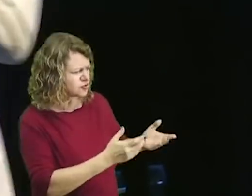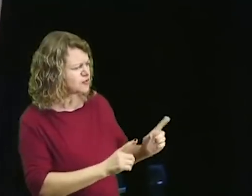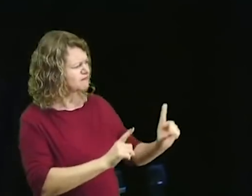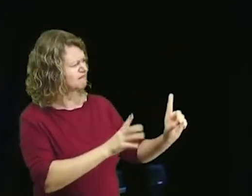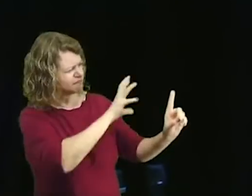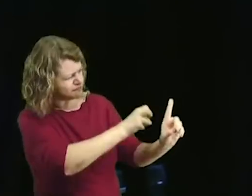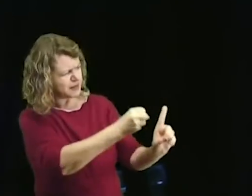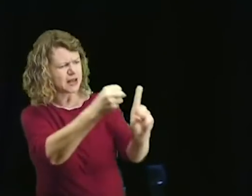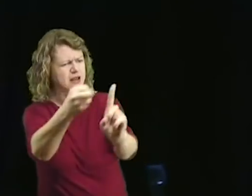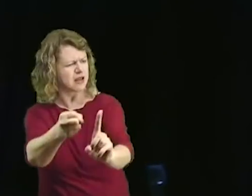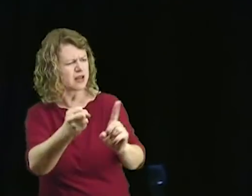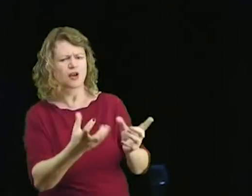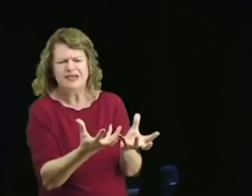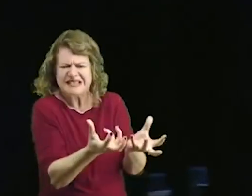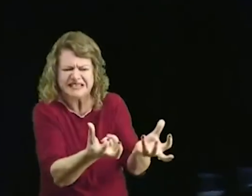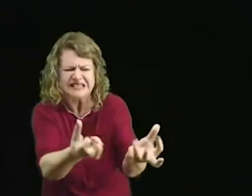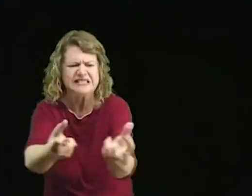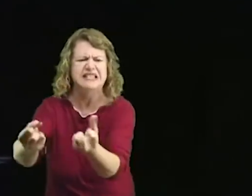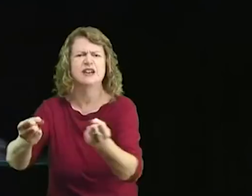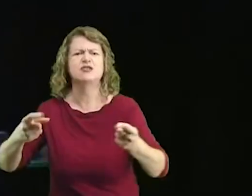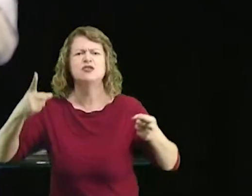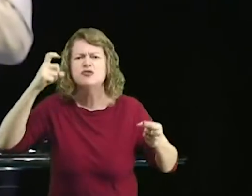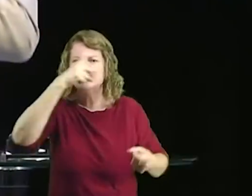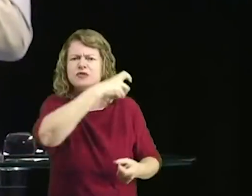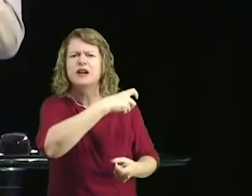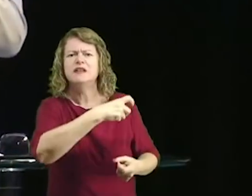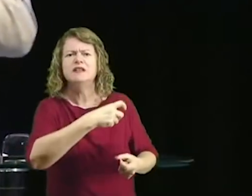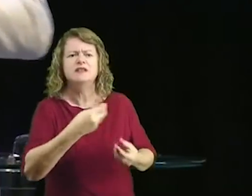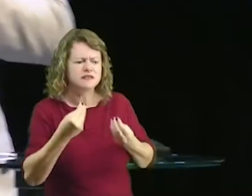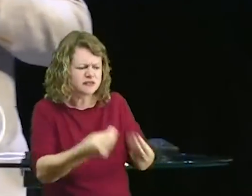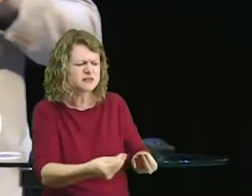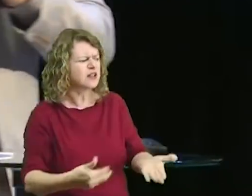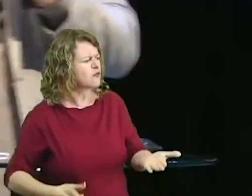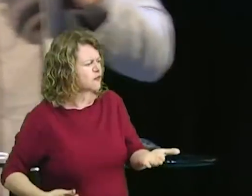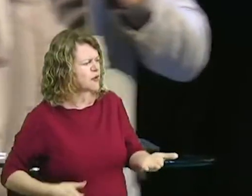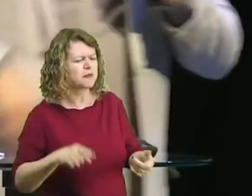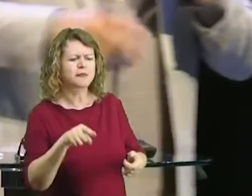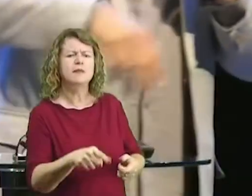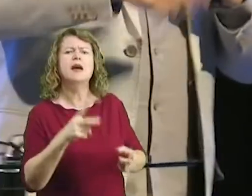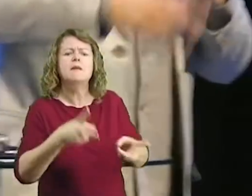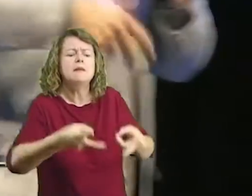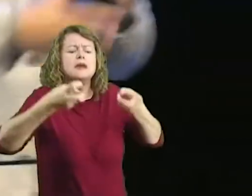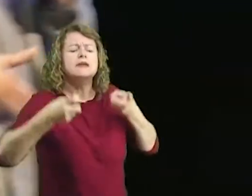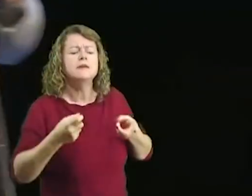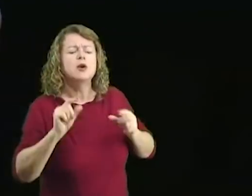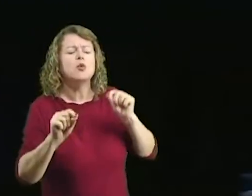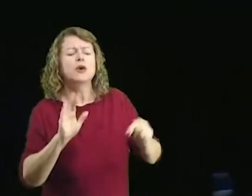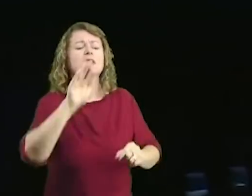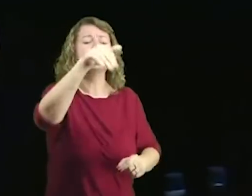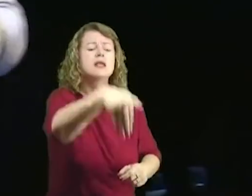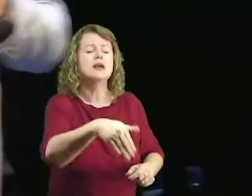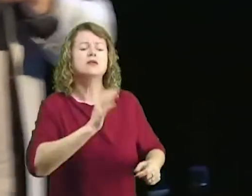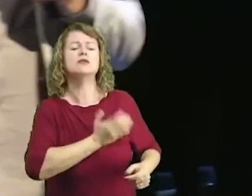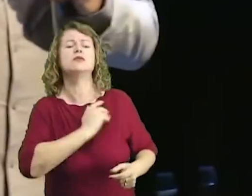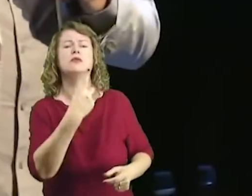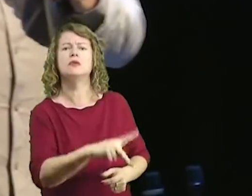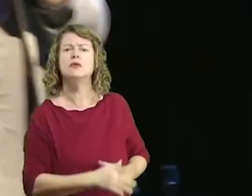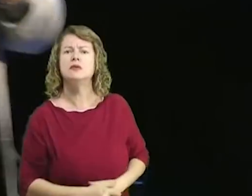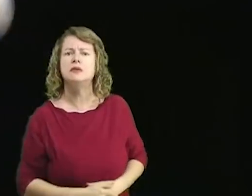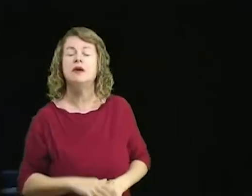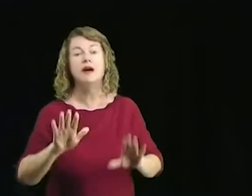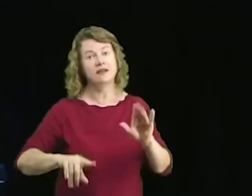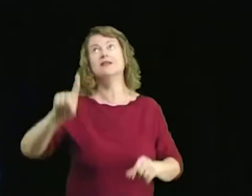humilhei para saber o que havia no seu coração. Então muitas vezes Deus está só testando a gente, Deus está só provando a gente. E o que